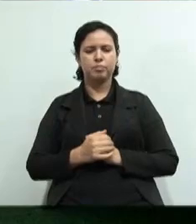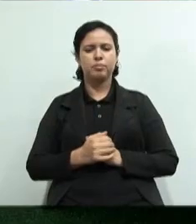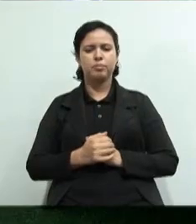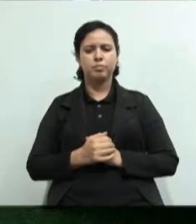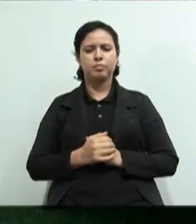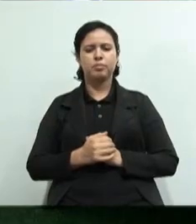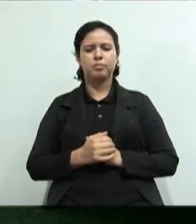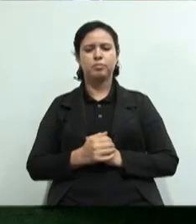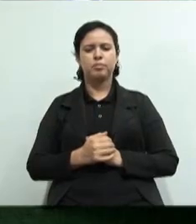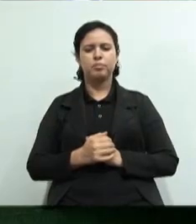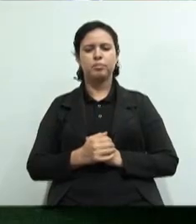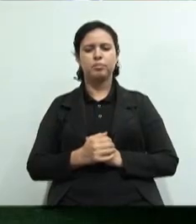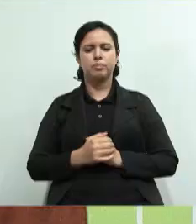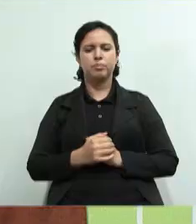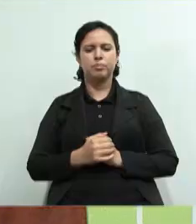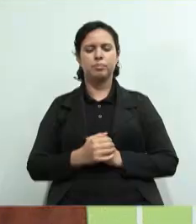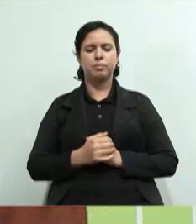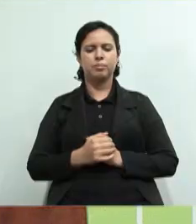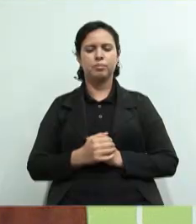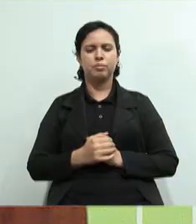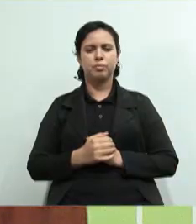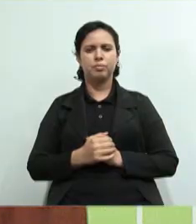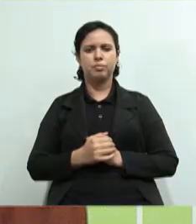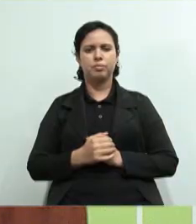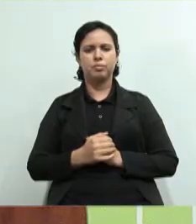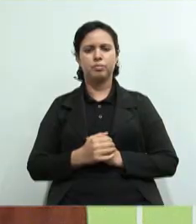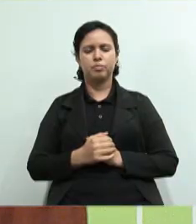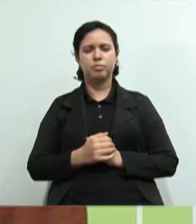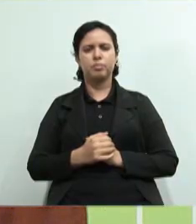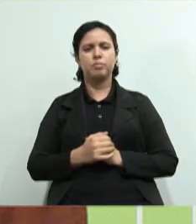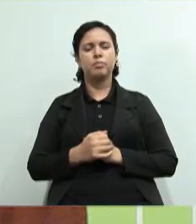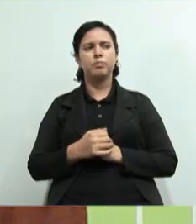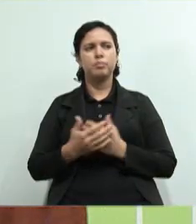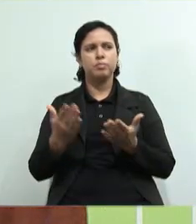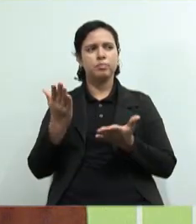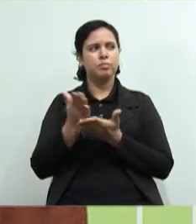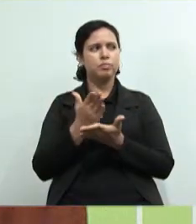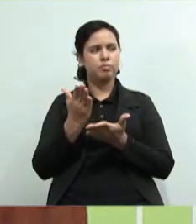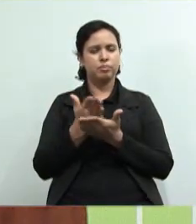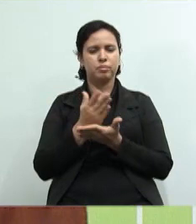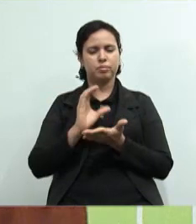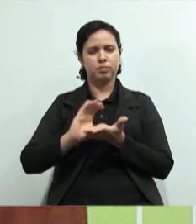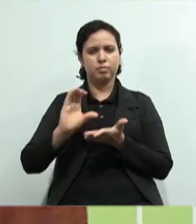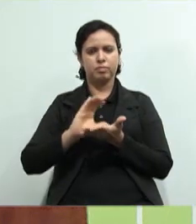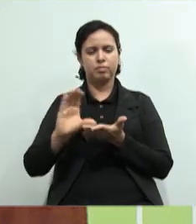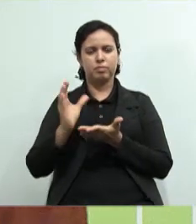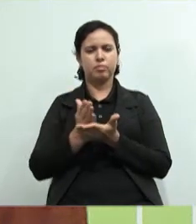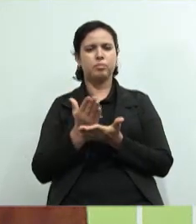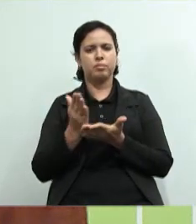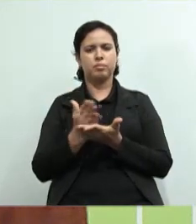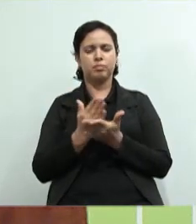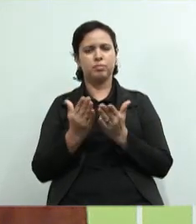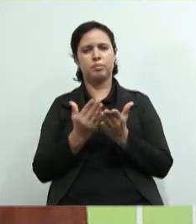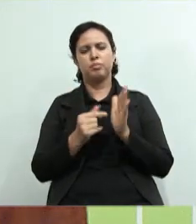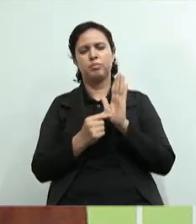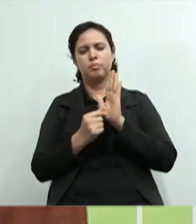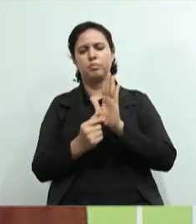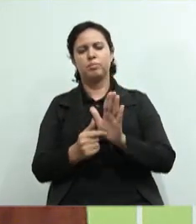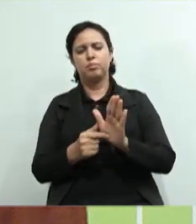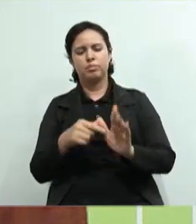É isso mesmo. Olha só, no caderno da disciplina que a gente disponibilizou para vocês,